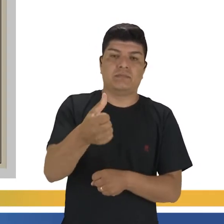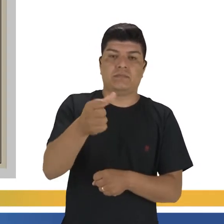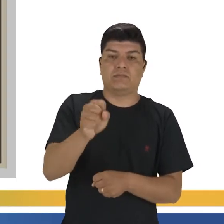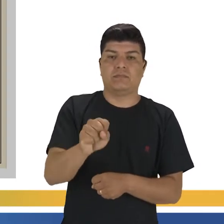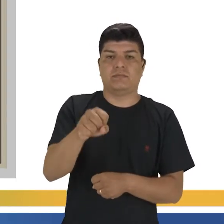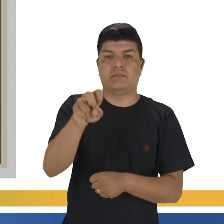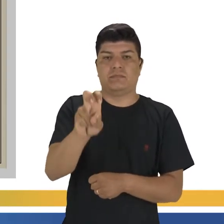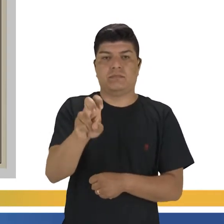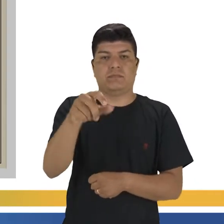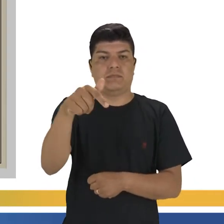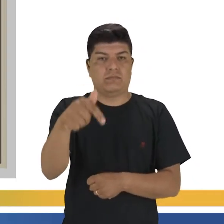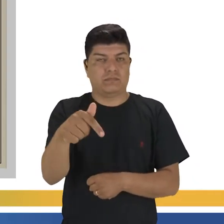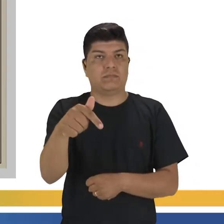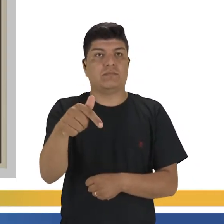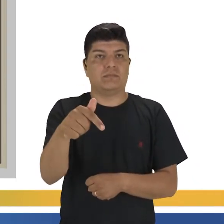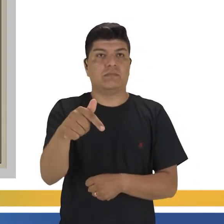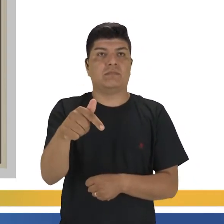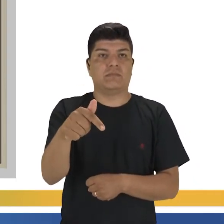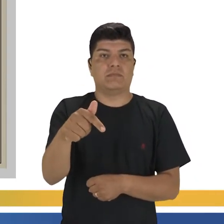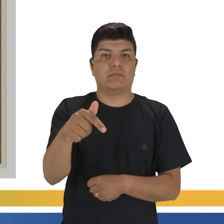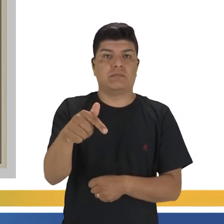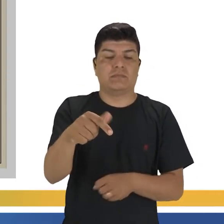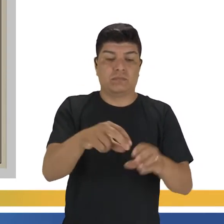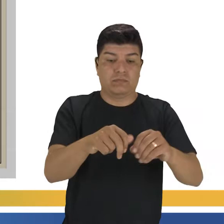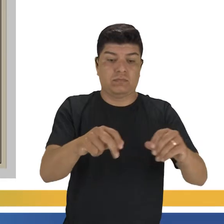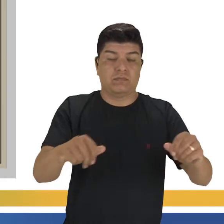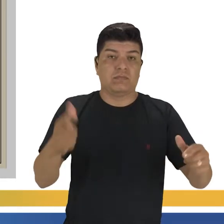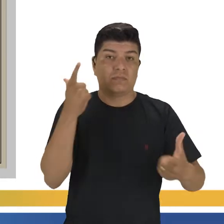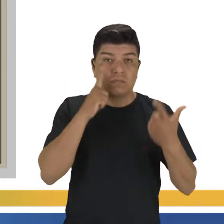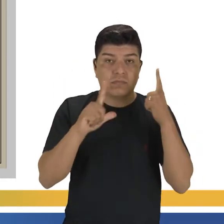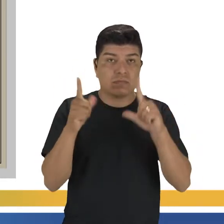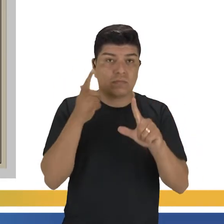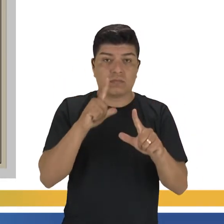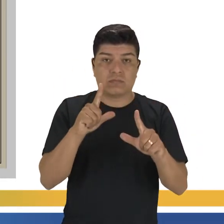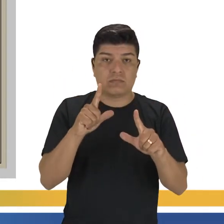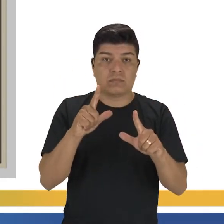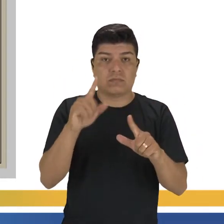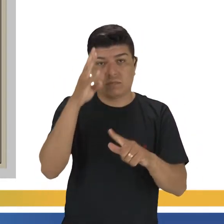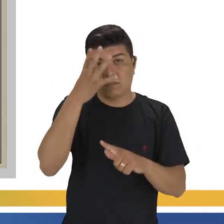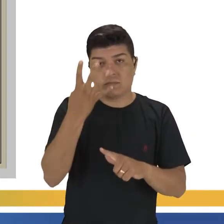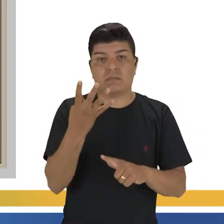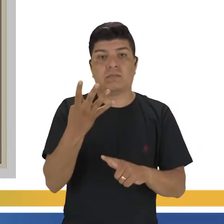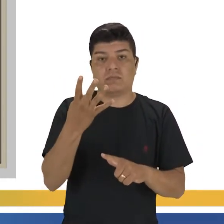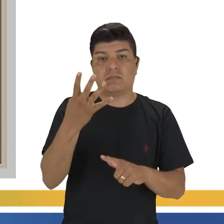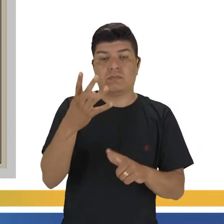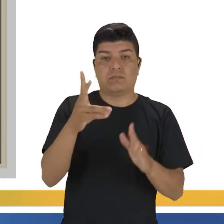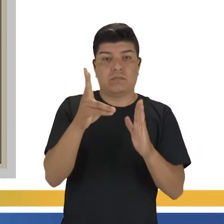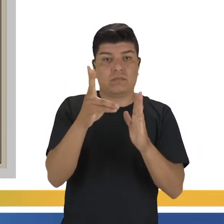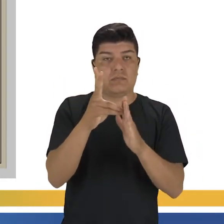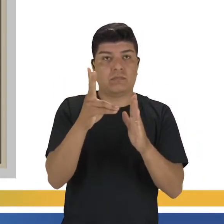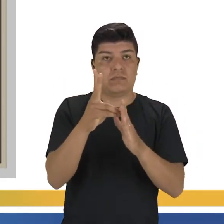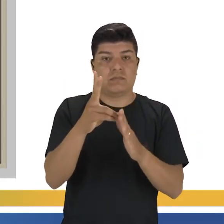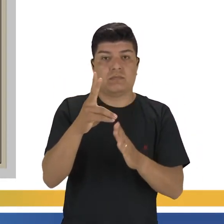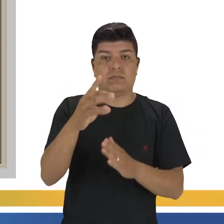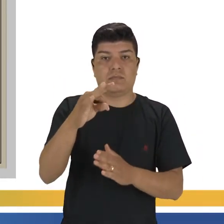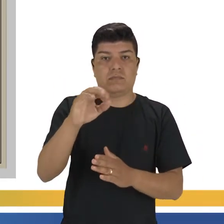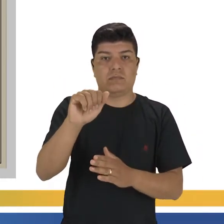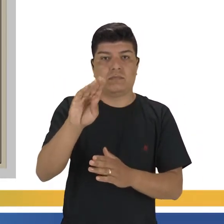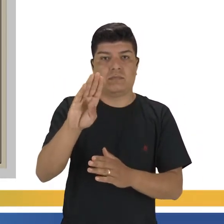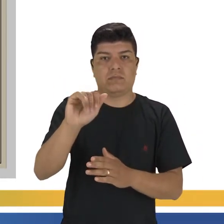1857, período inicial das terras conquistadas, revela a união da Índia Tabajara e do